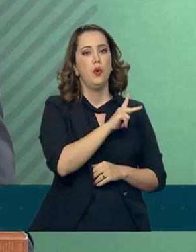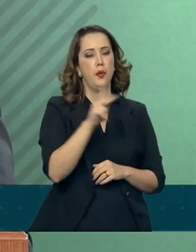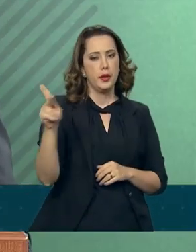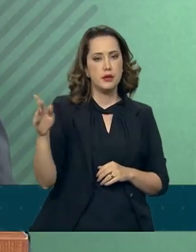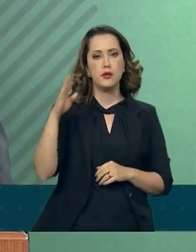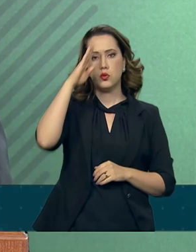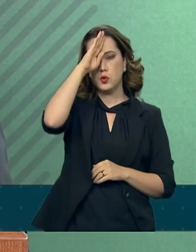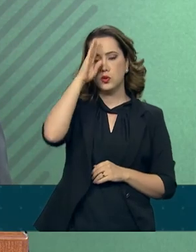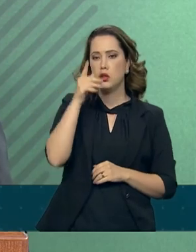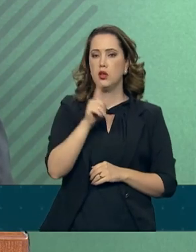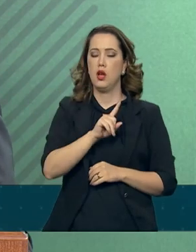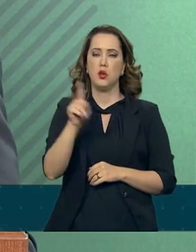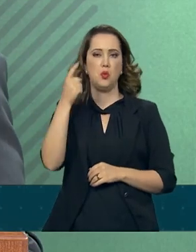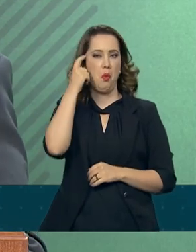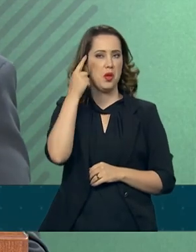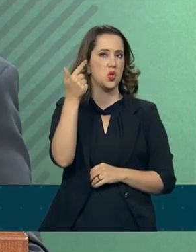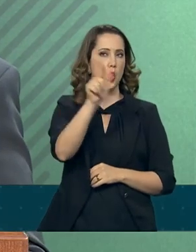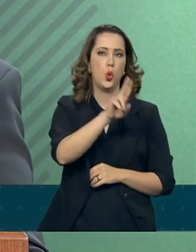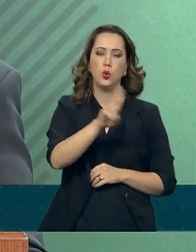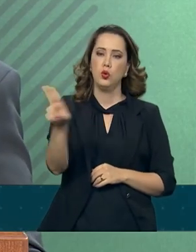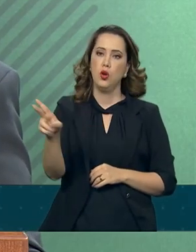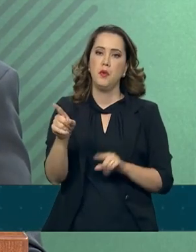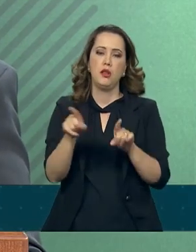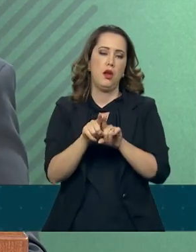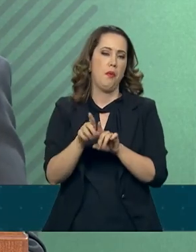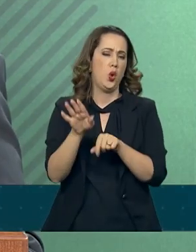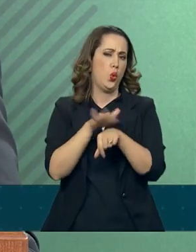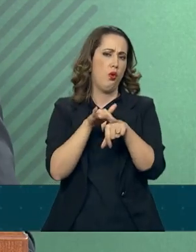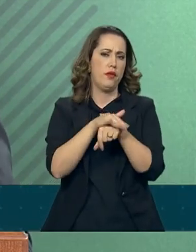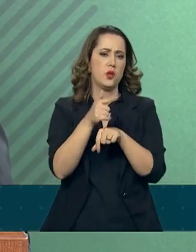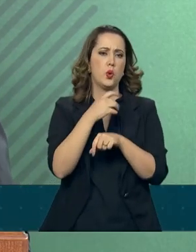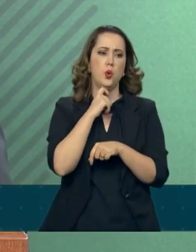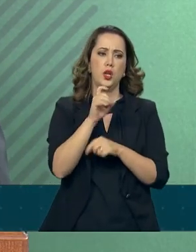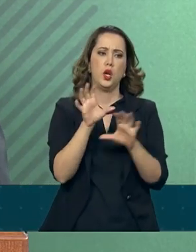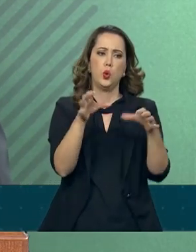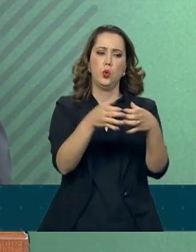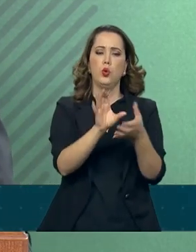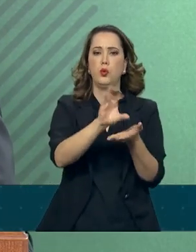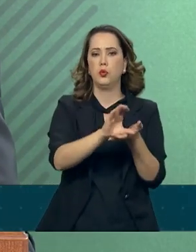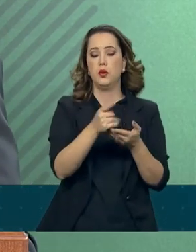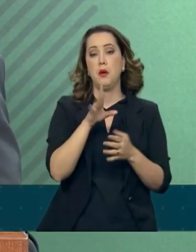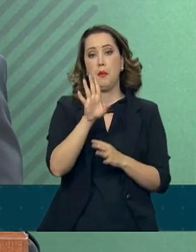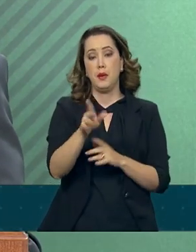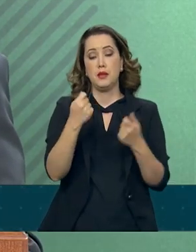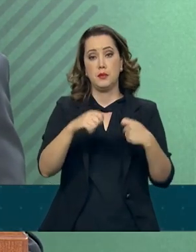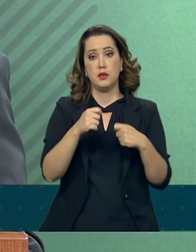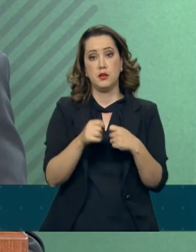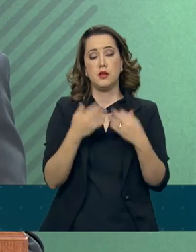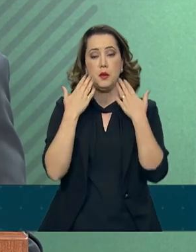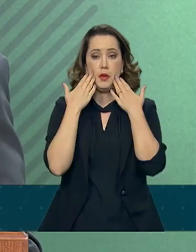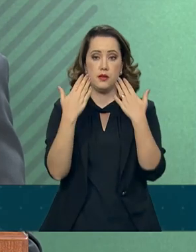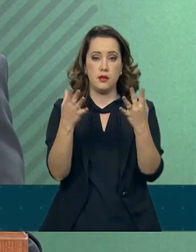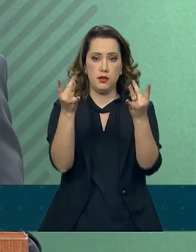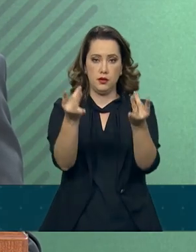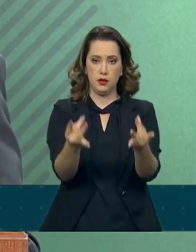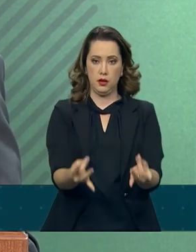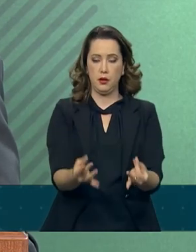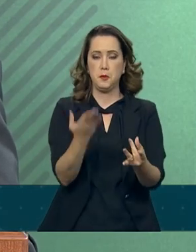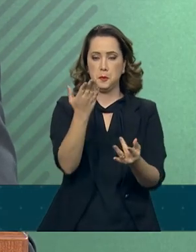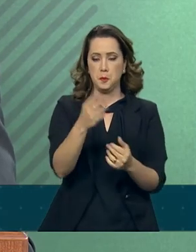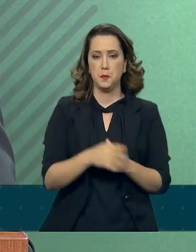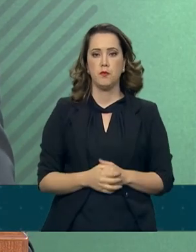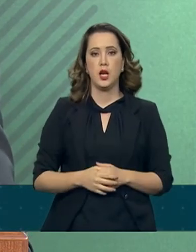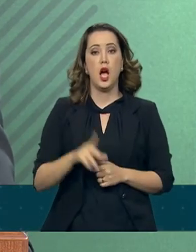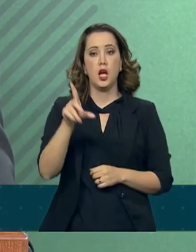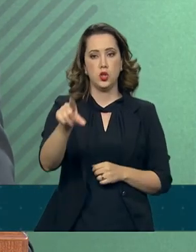senadores daquela comissão mas eu gostaria de adiantar lhes alguns dados sobre este assunto a formalização da